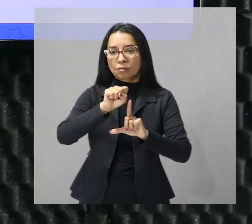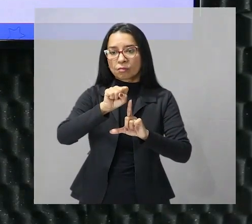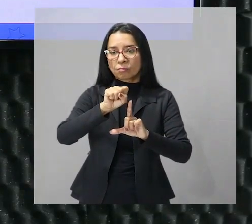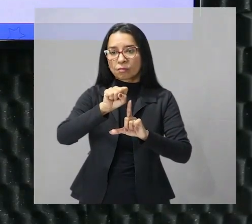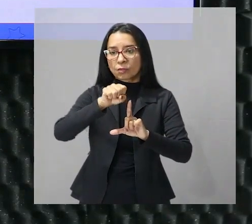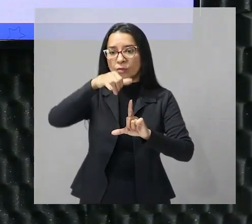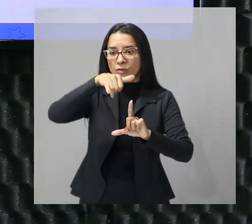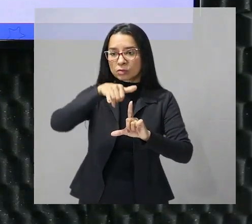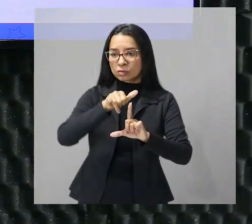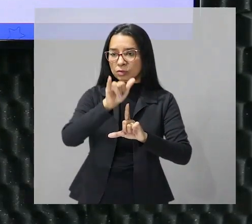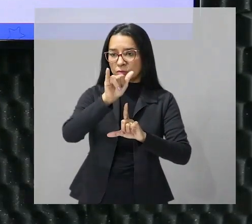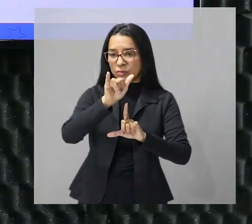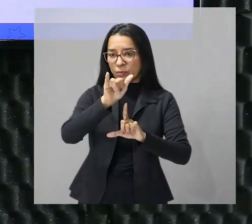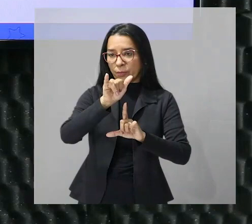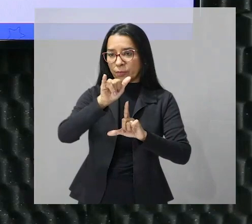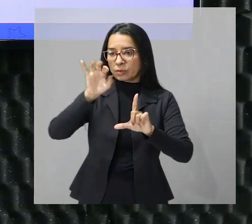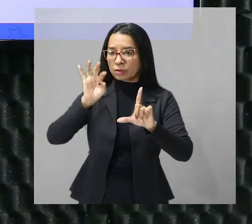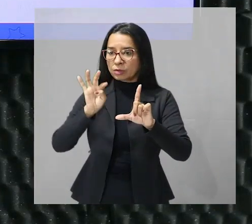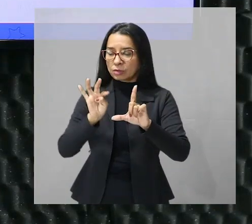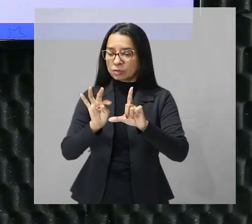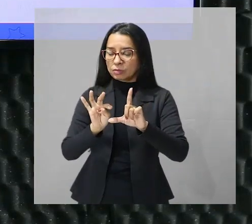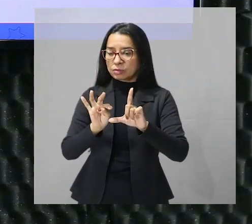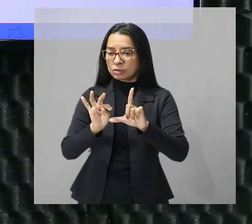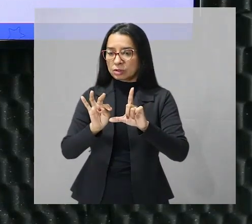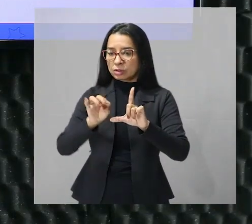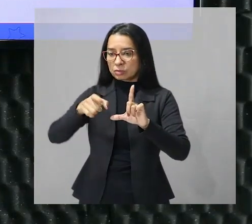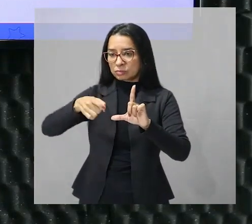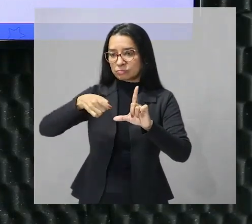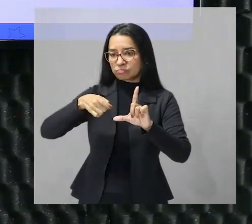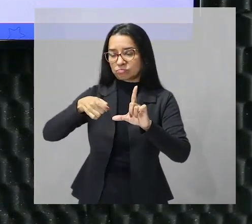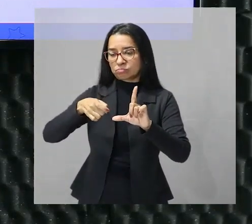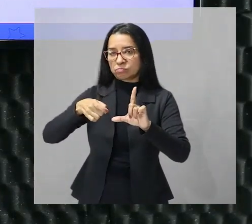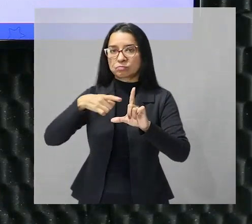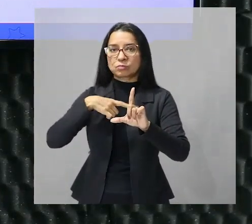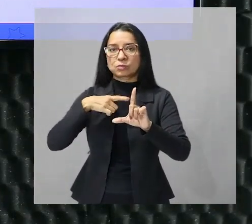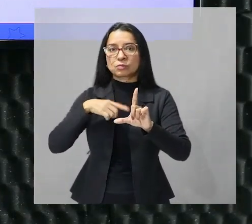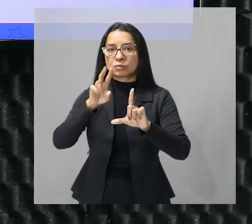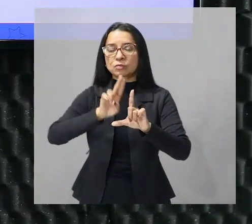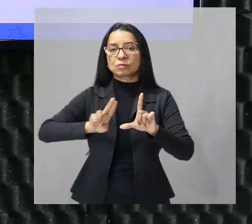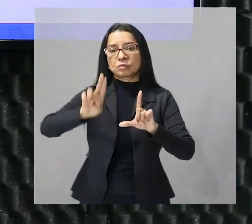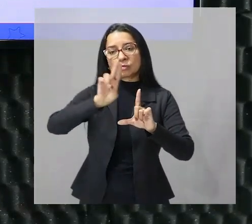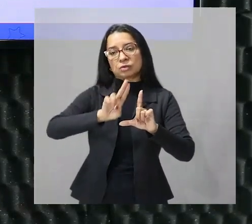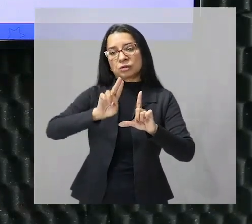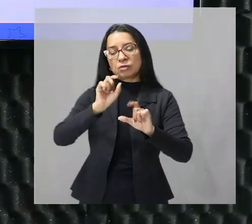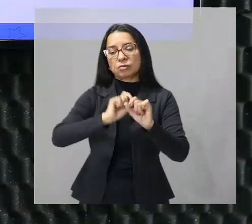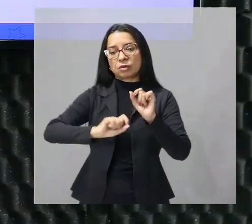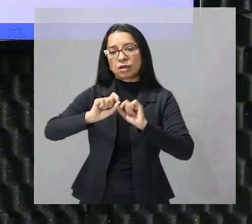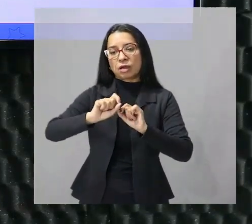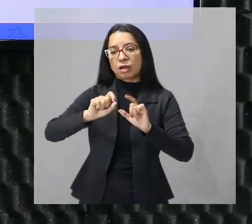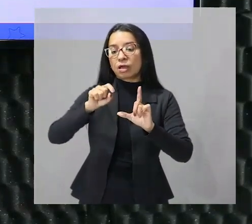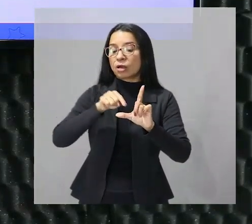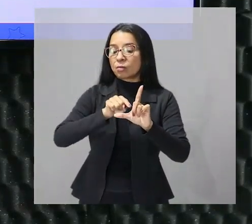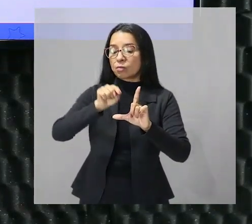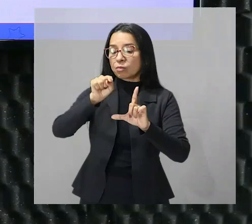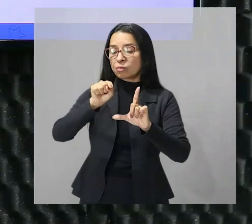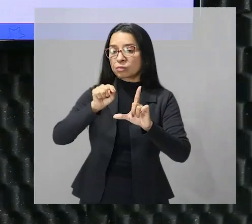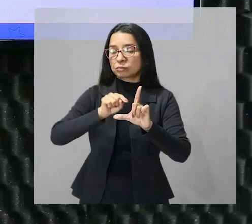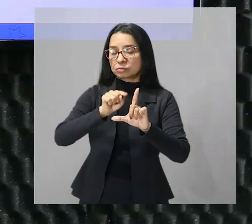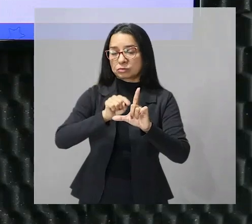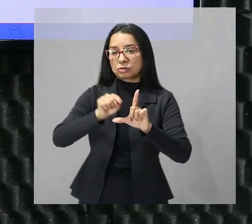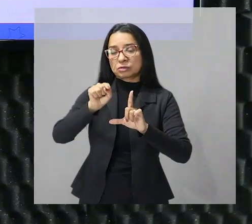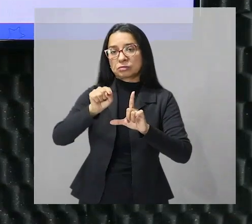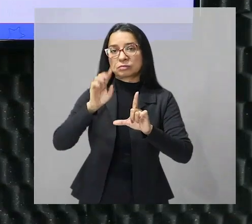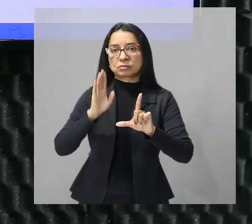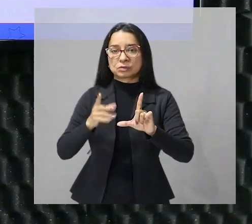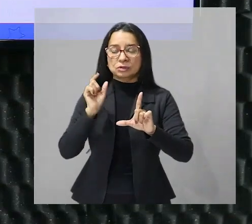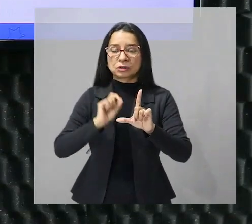eixo Y, está nós, e o T está no eixo X. Então, nós vamos usar pontos desse gráfico, já